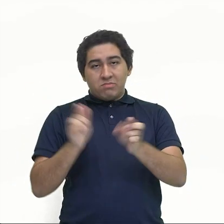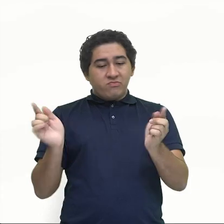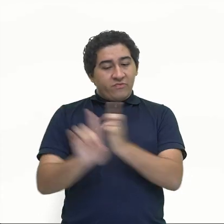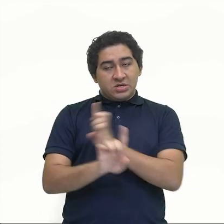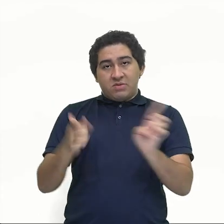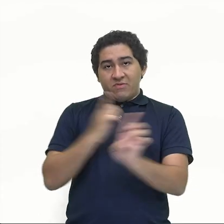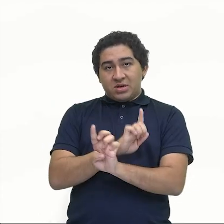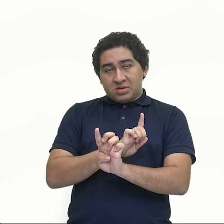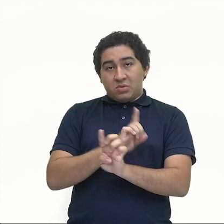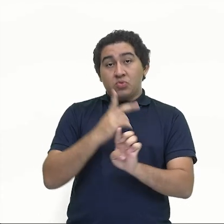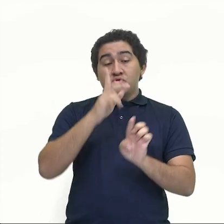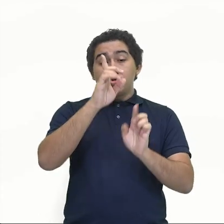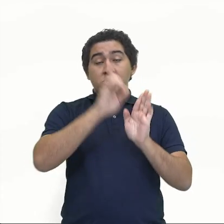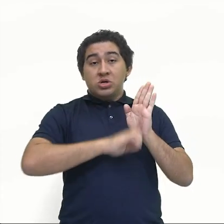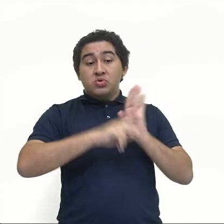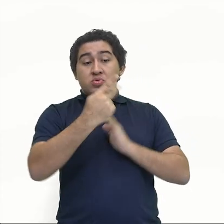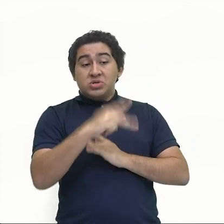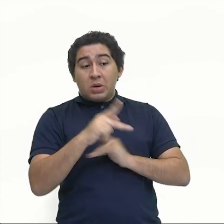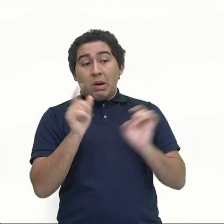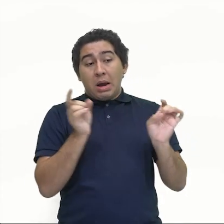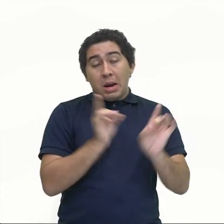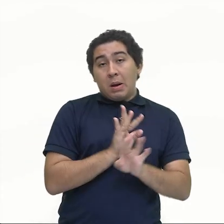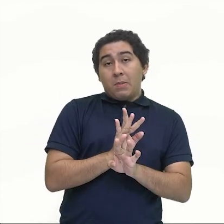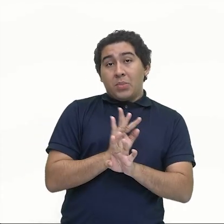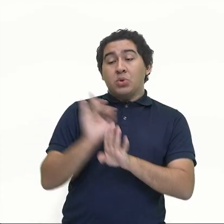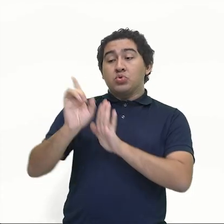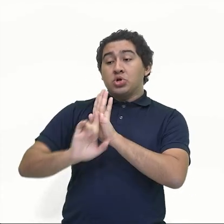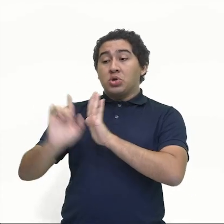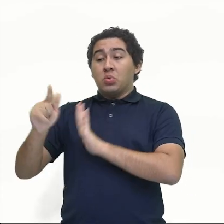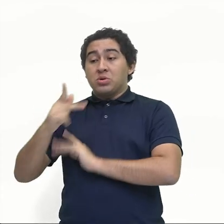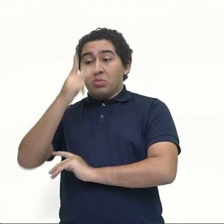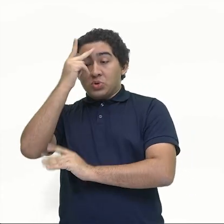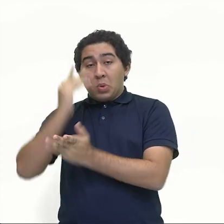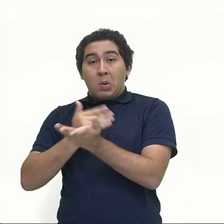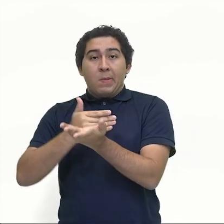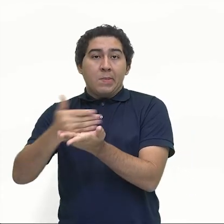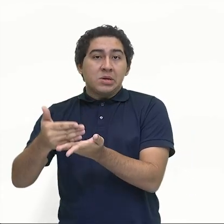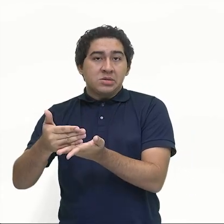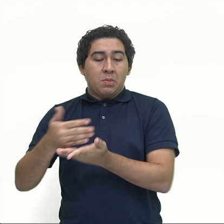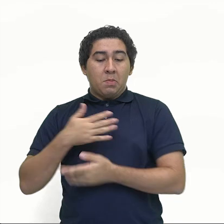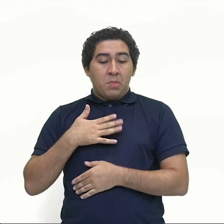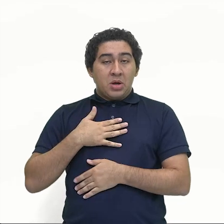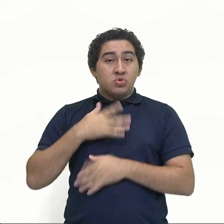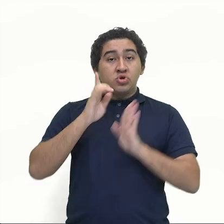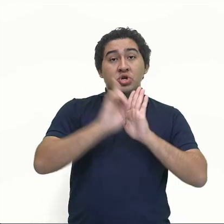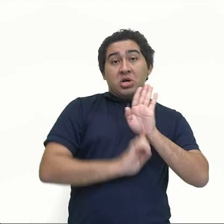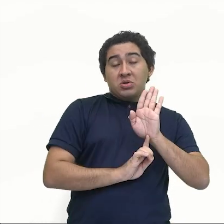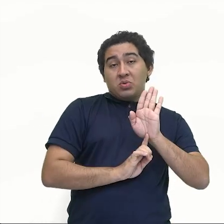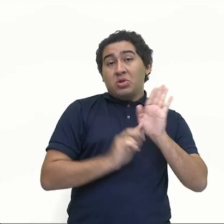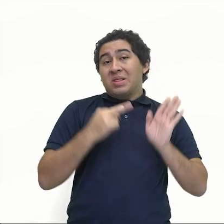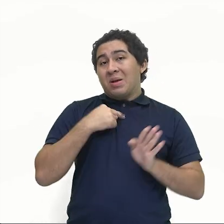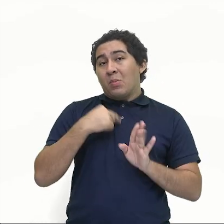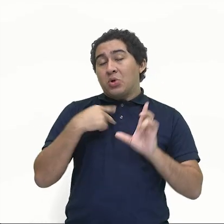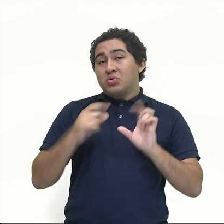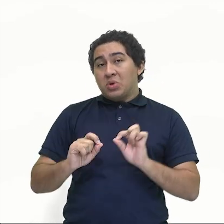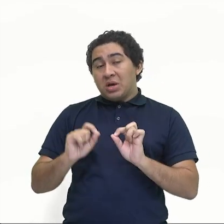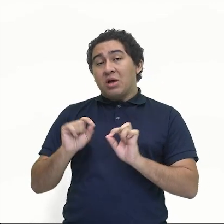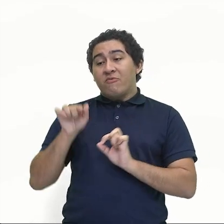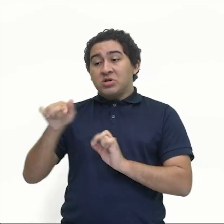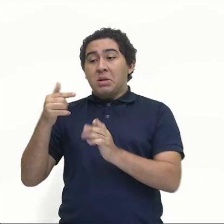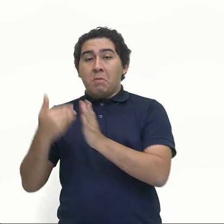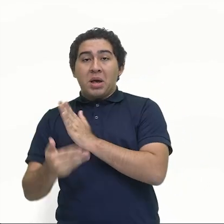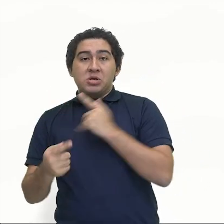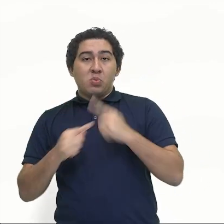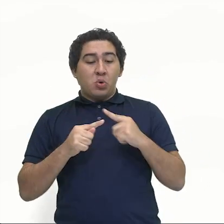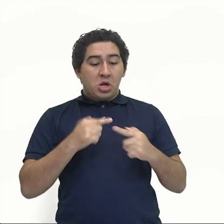direito os direitos dos outros começam, ok? O meu direito, ele não pode retirar o seu e o seu